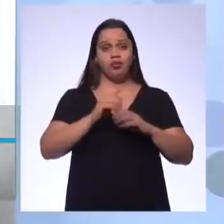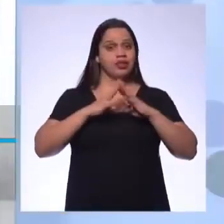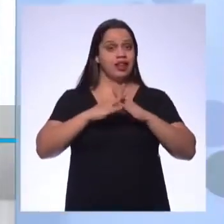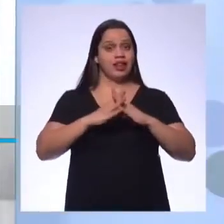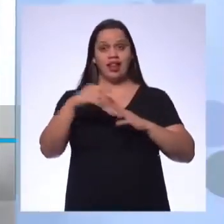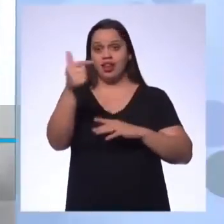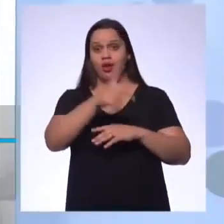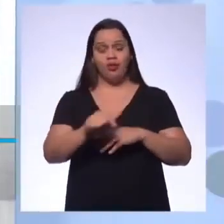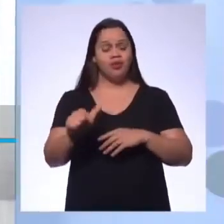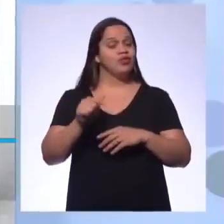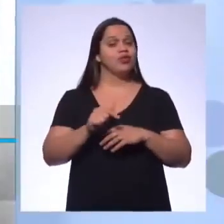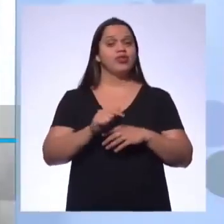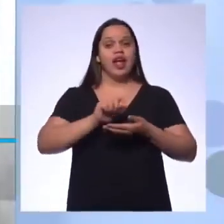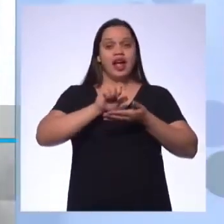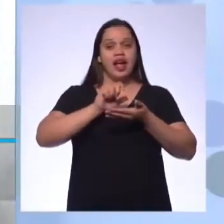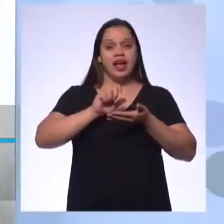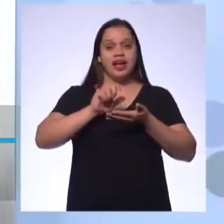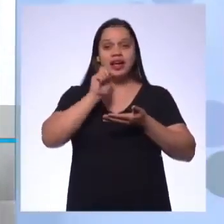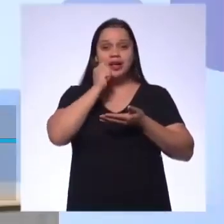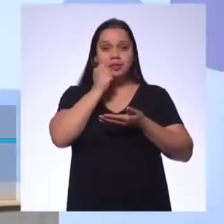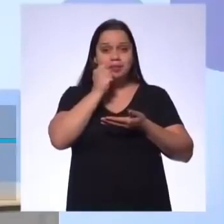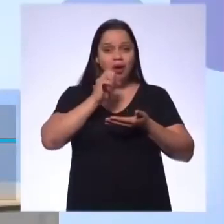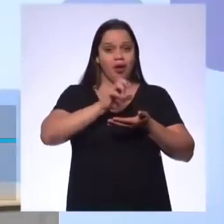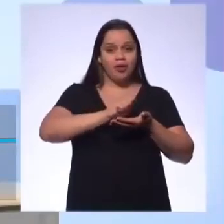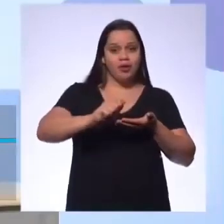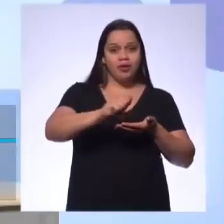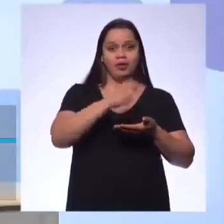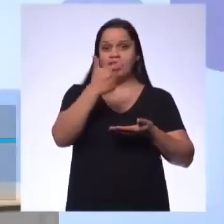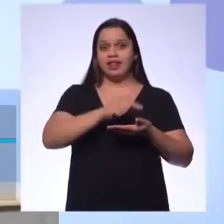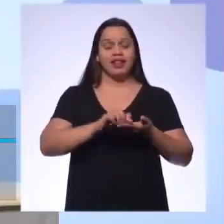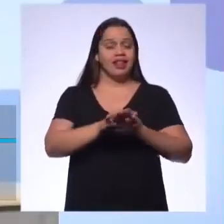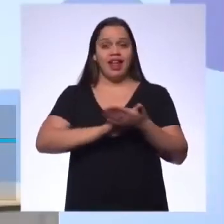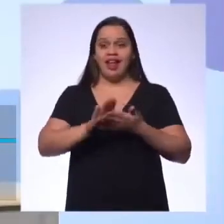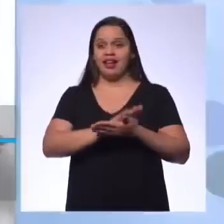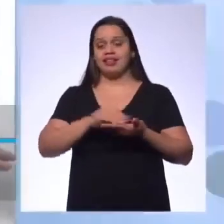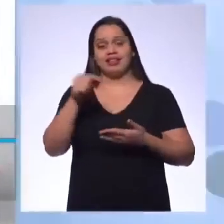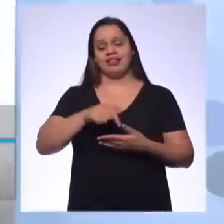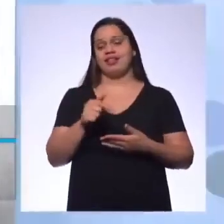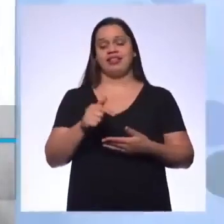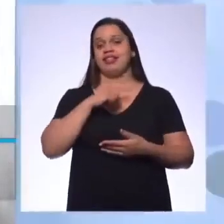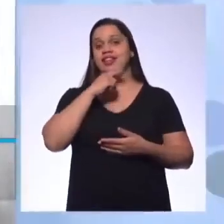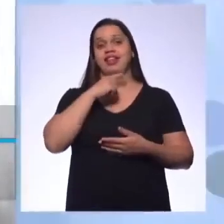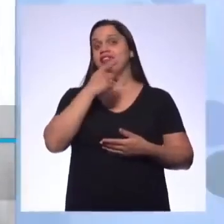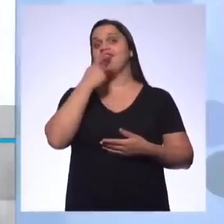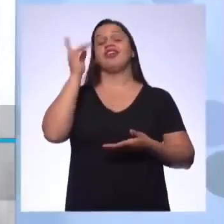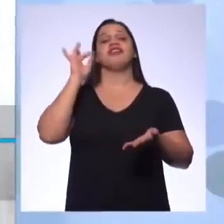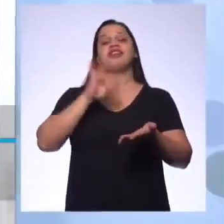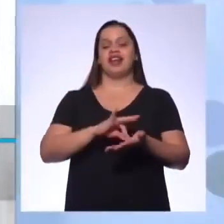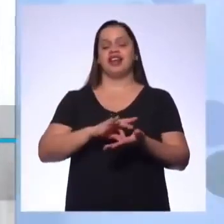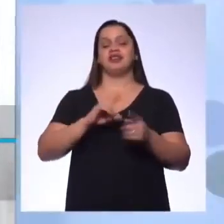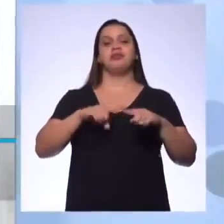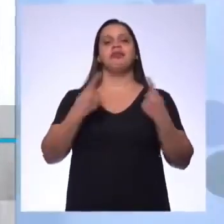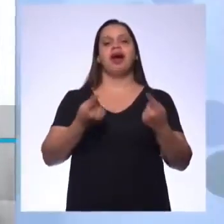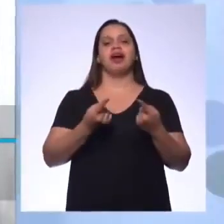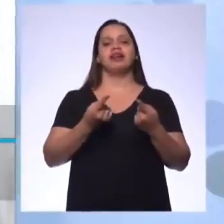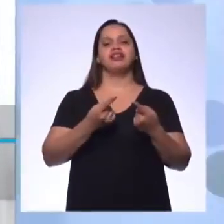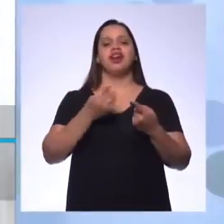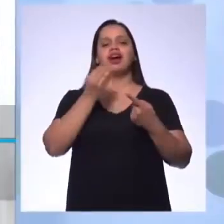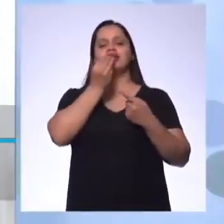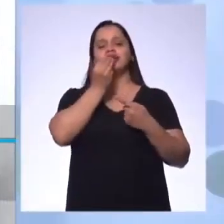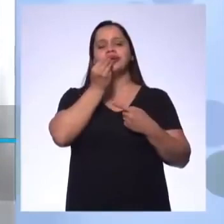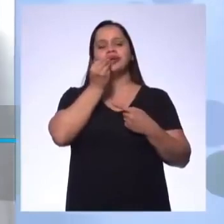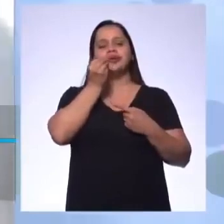aqui. Não tem salada nenhuma, é só uma figura. Que seja até de cera, né? Ninguém nem falou que é verdade. Tô com água na boca aqui, o que acontece?